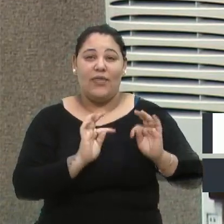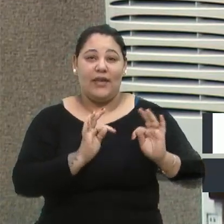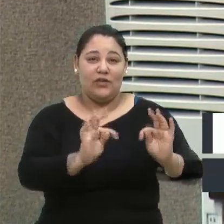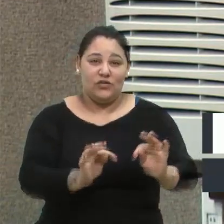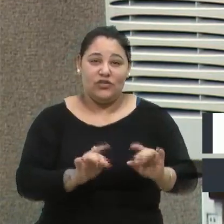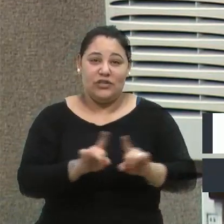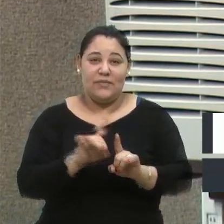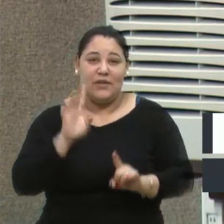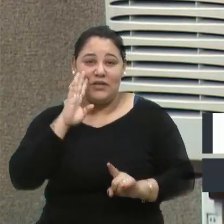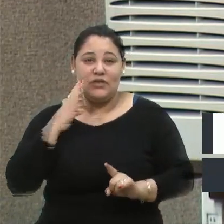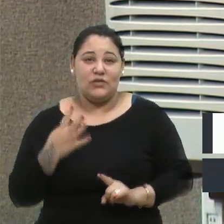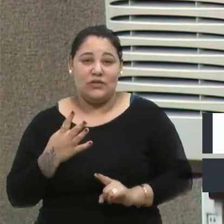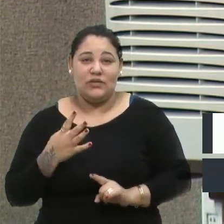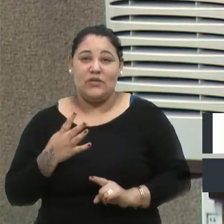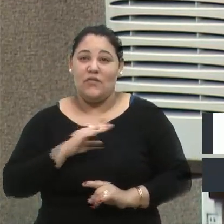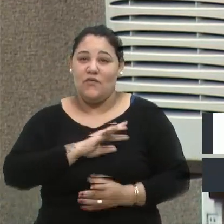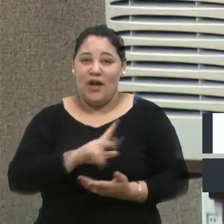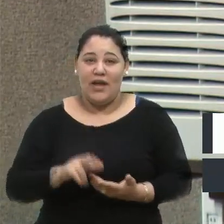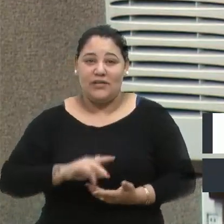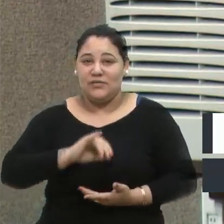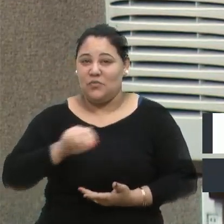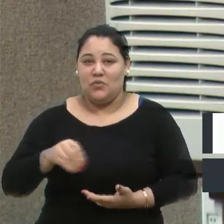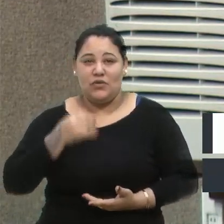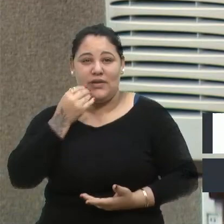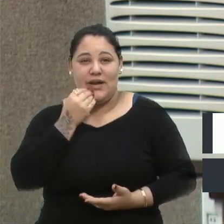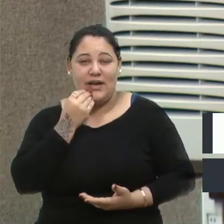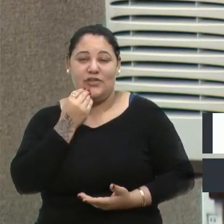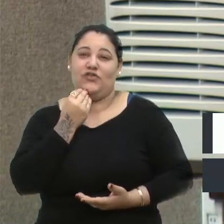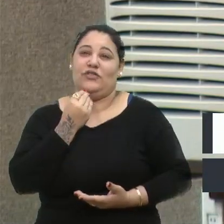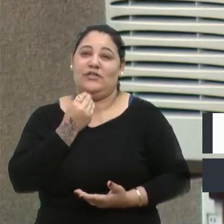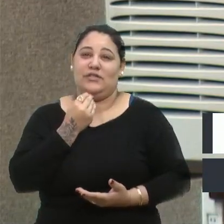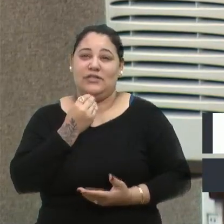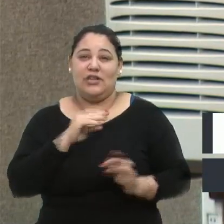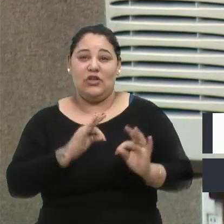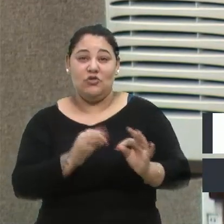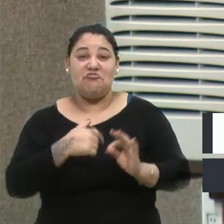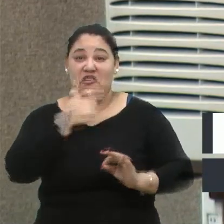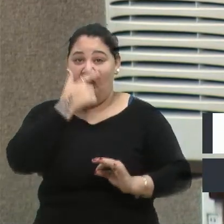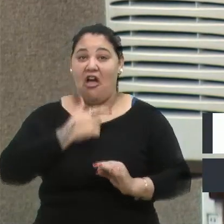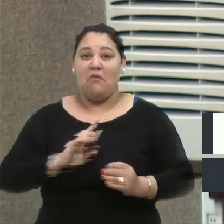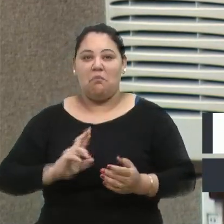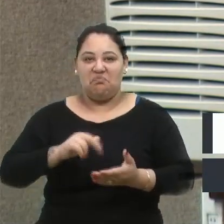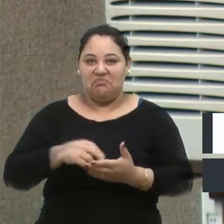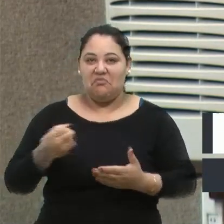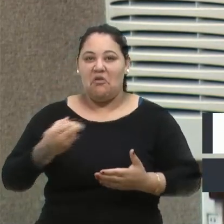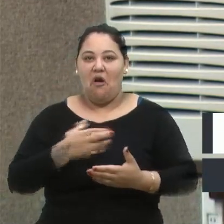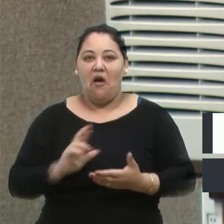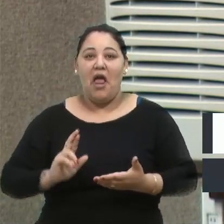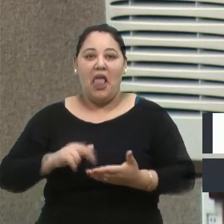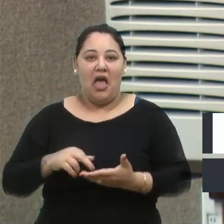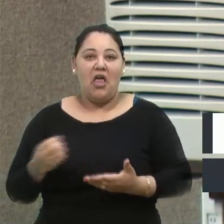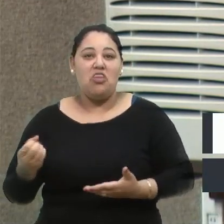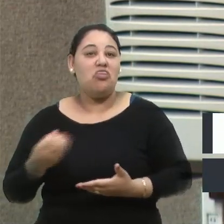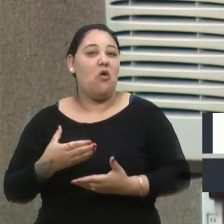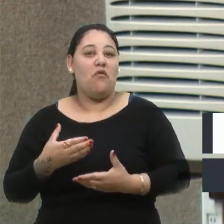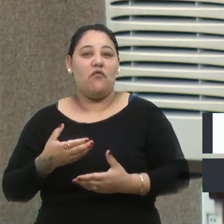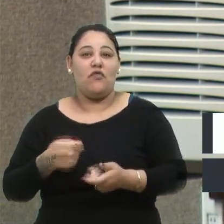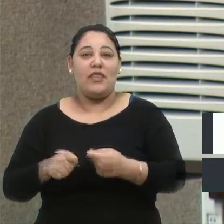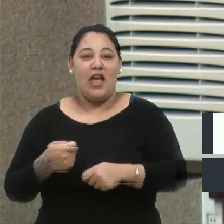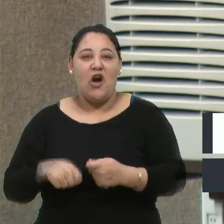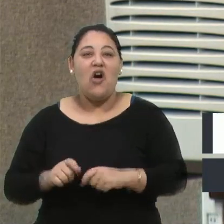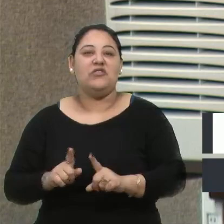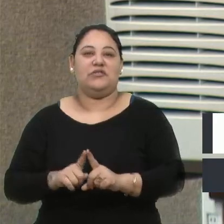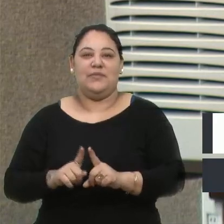soluções, networking, oportunidades. E eu acho que realmente novas realidades e novos negócios, né? Então a Mercopar